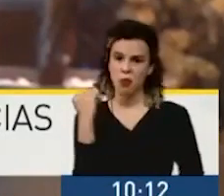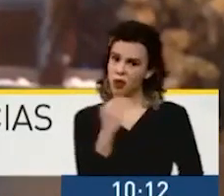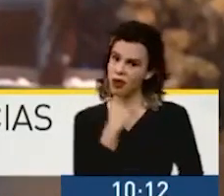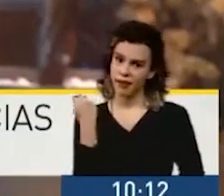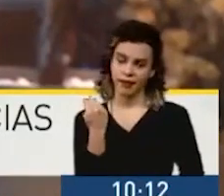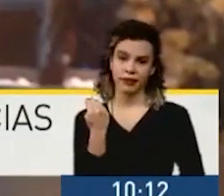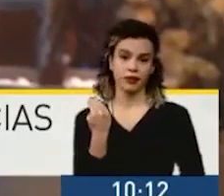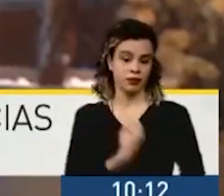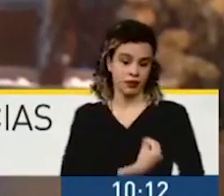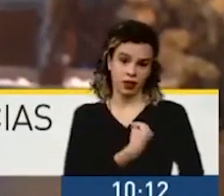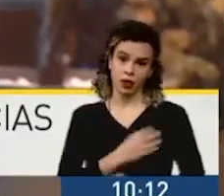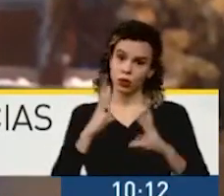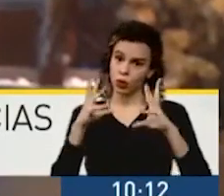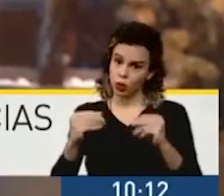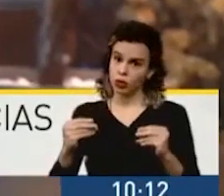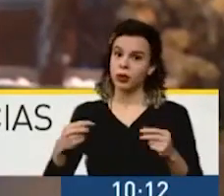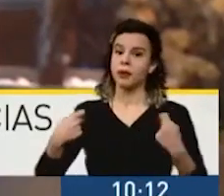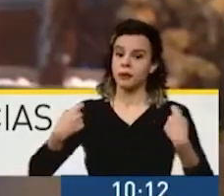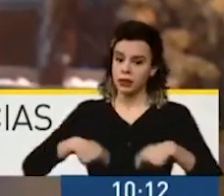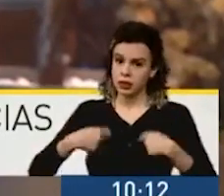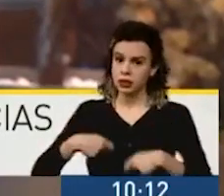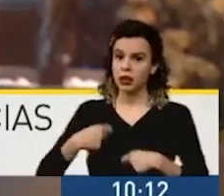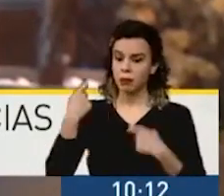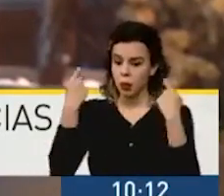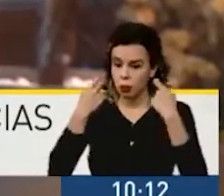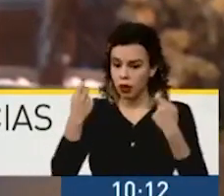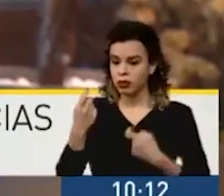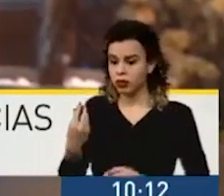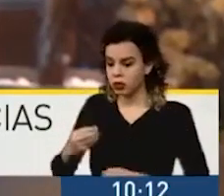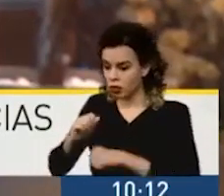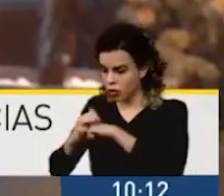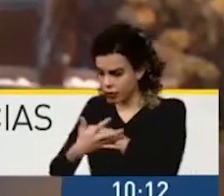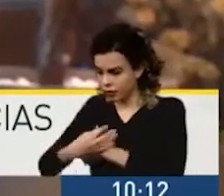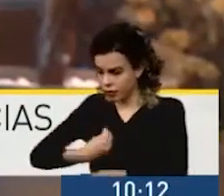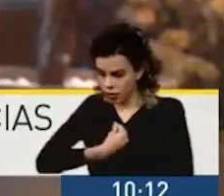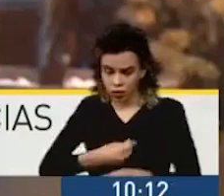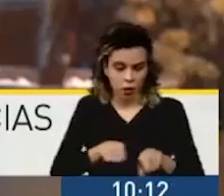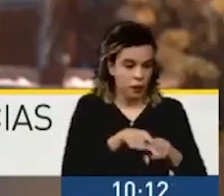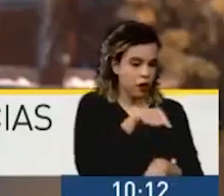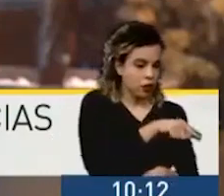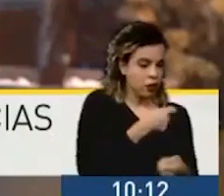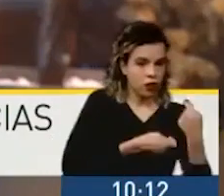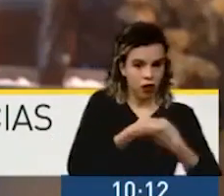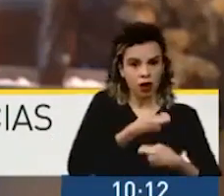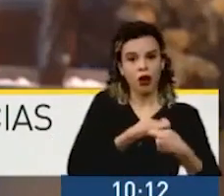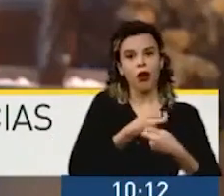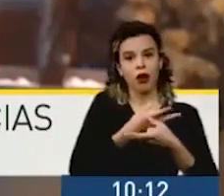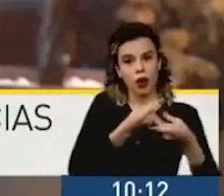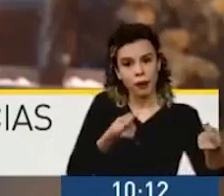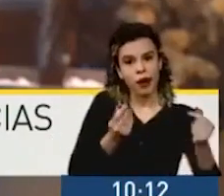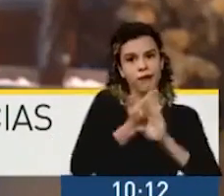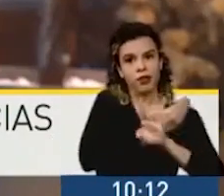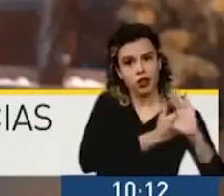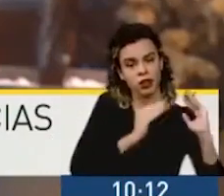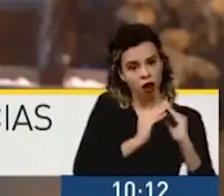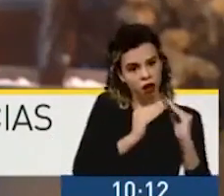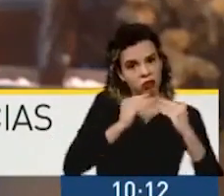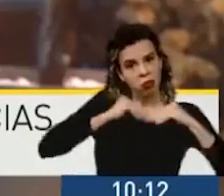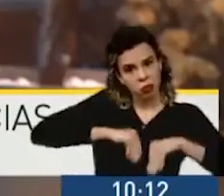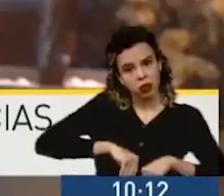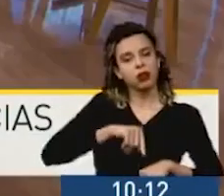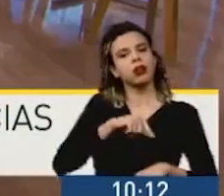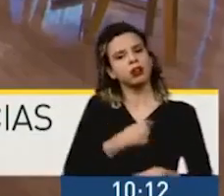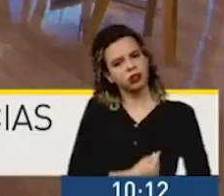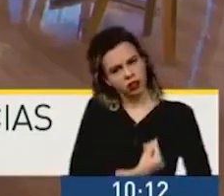importa, né? Agora, mais à frente e sempre. Então, a gente tem que pensar, e é o que o Aqui na Band tem feito, numa solução